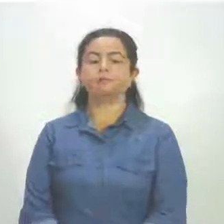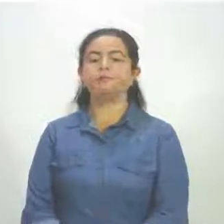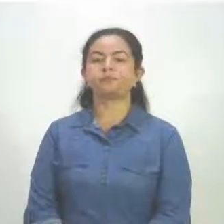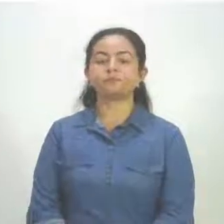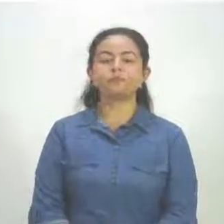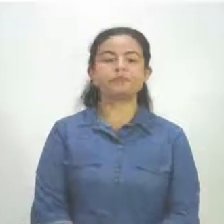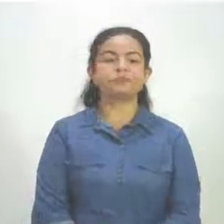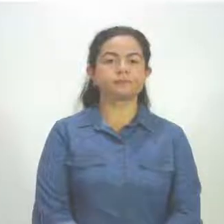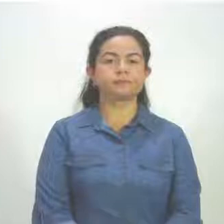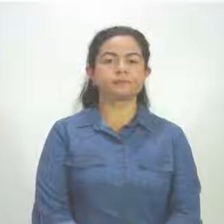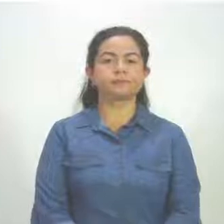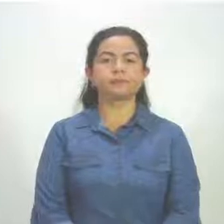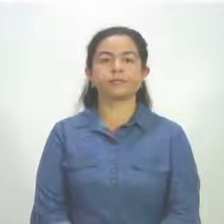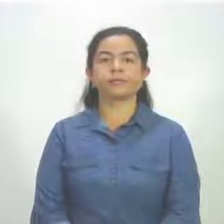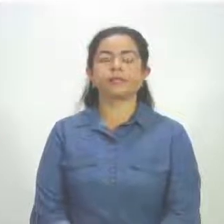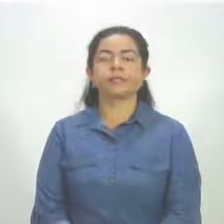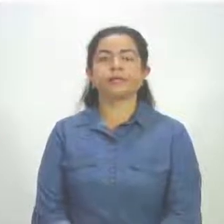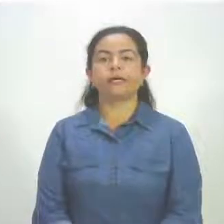turma.